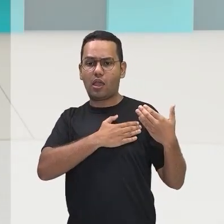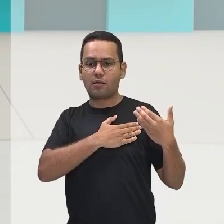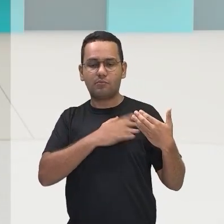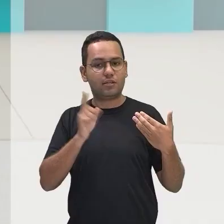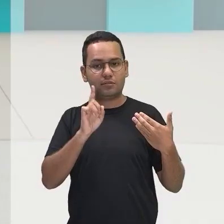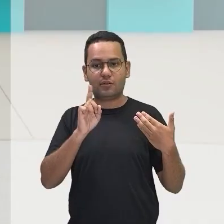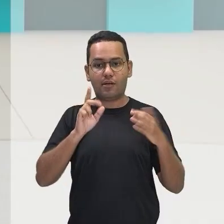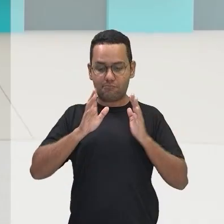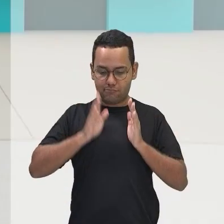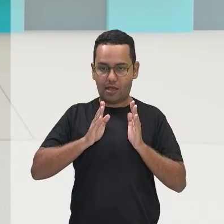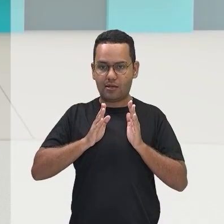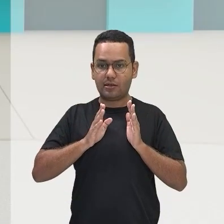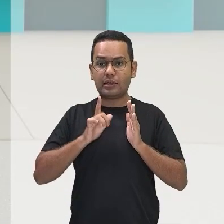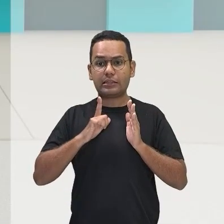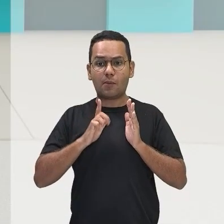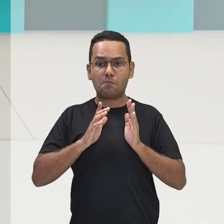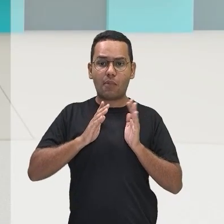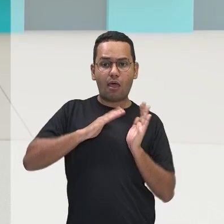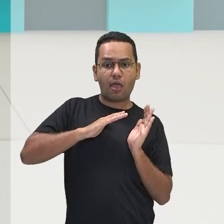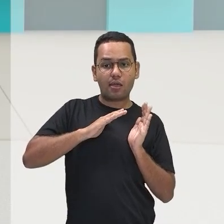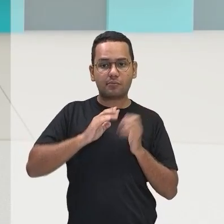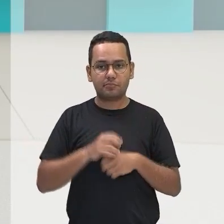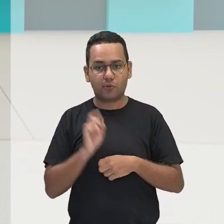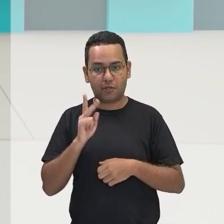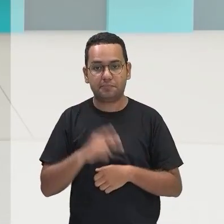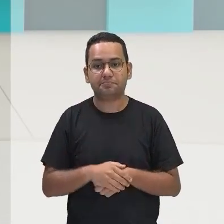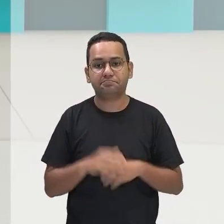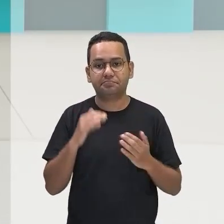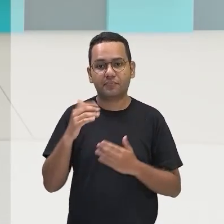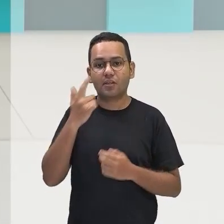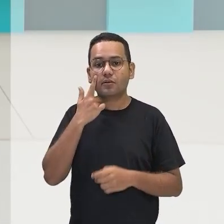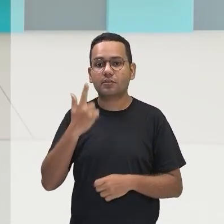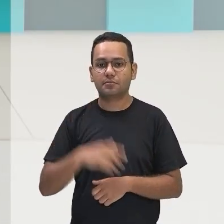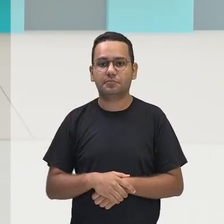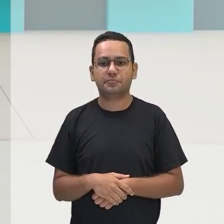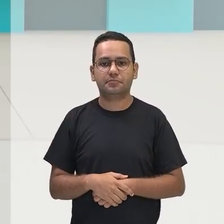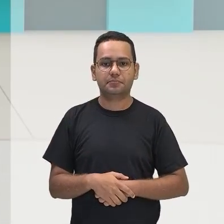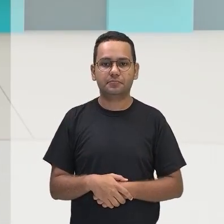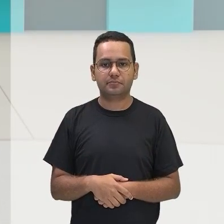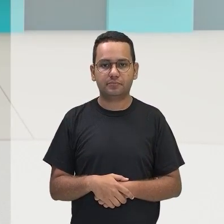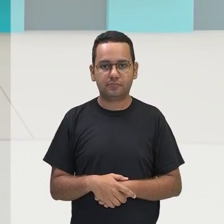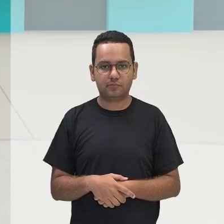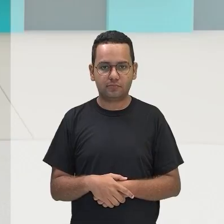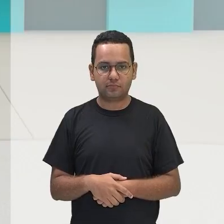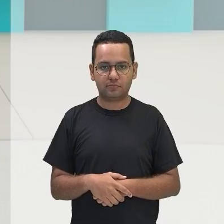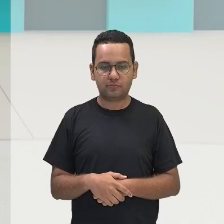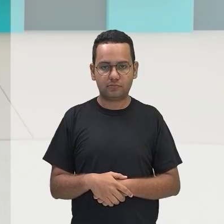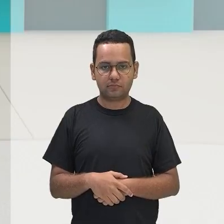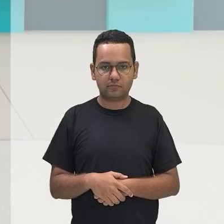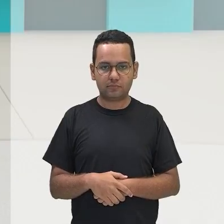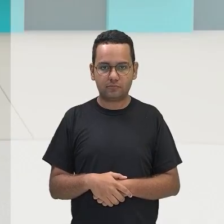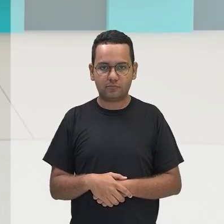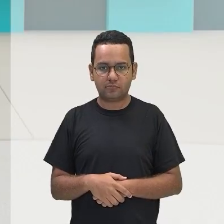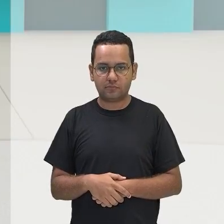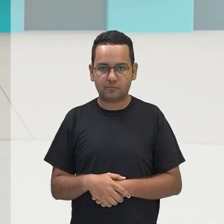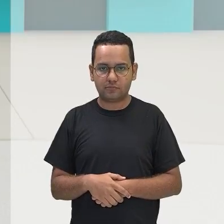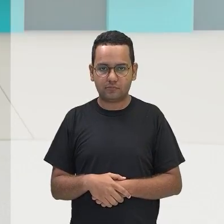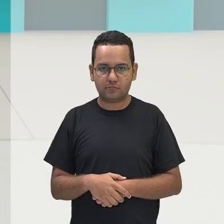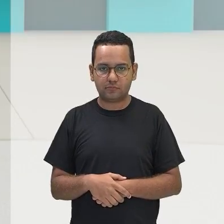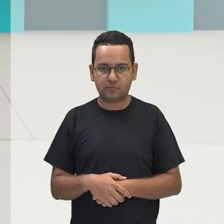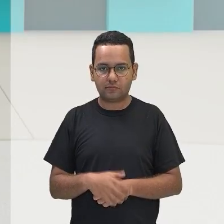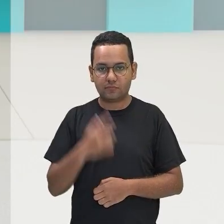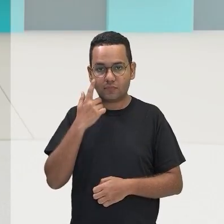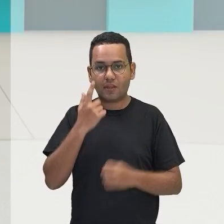né, é uma parte. Bora fazer aqui, ó. Vamos ver os vasos, né? Então, ó, vamos ver as